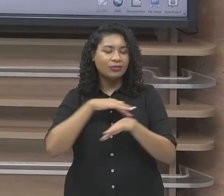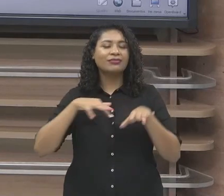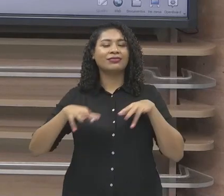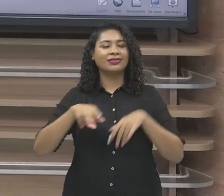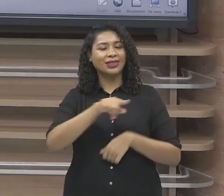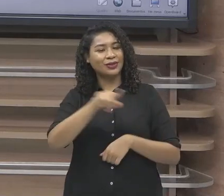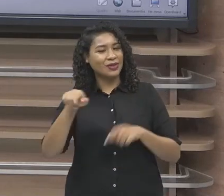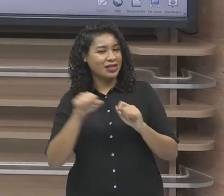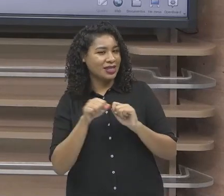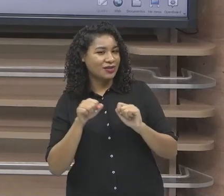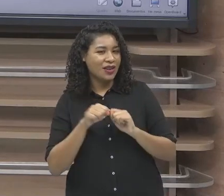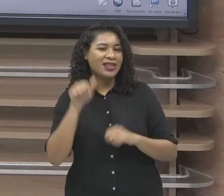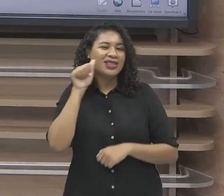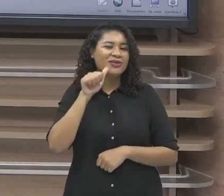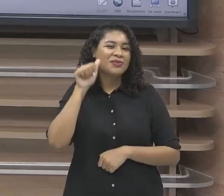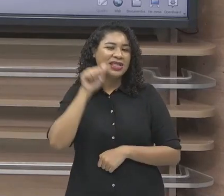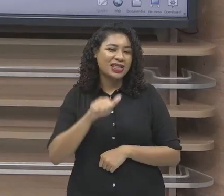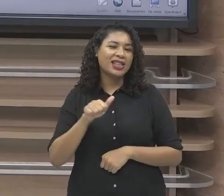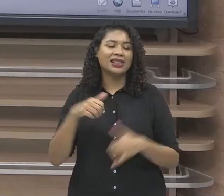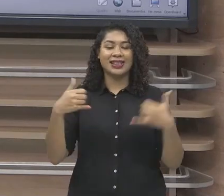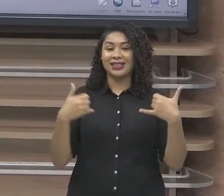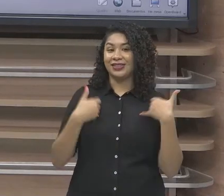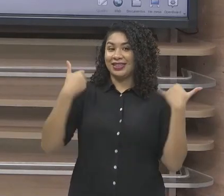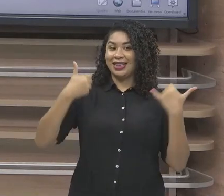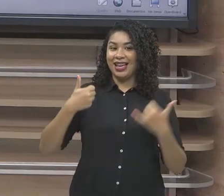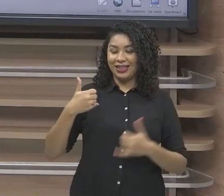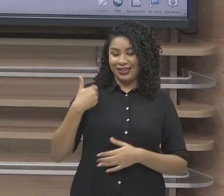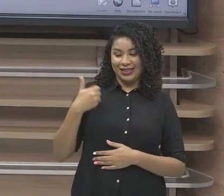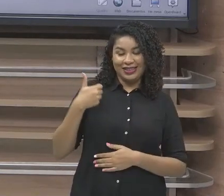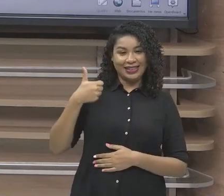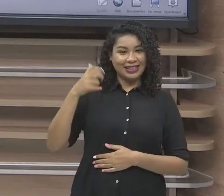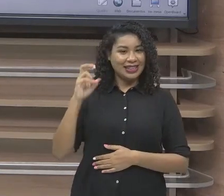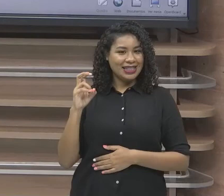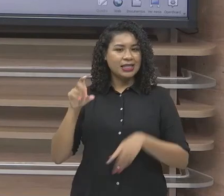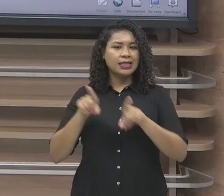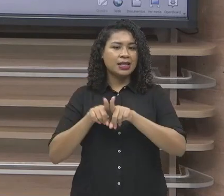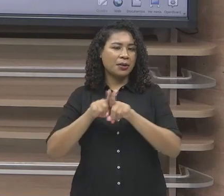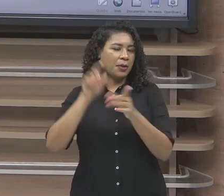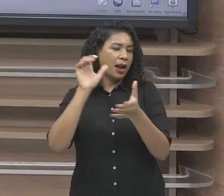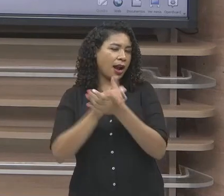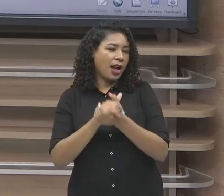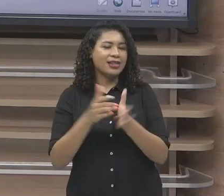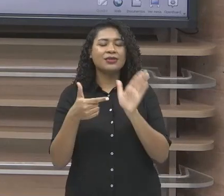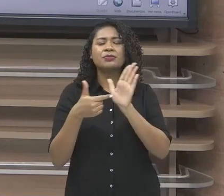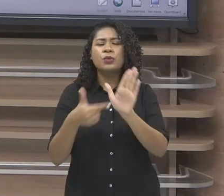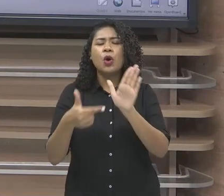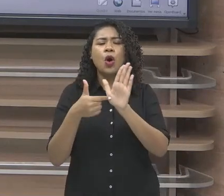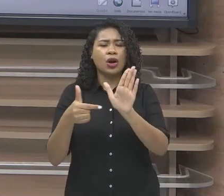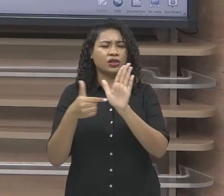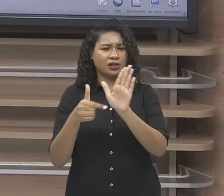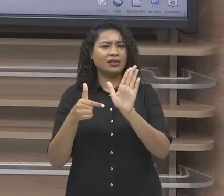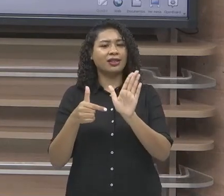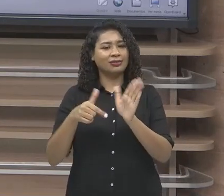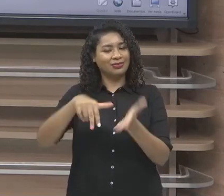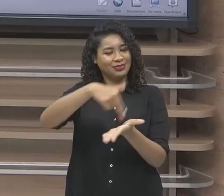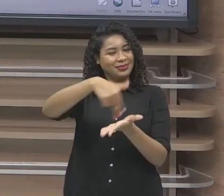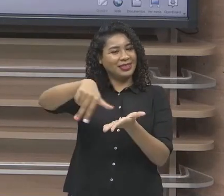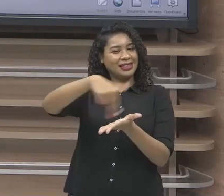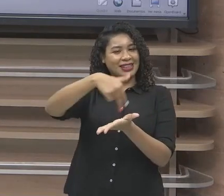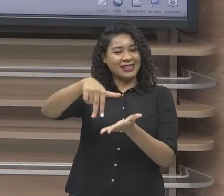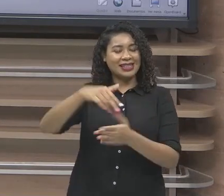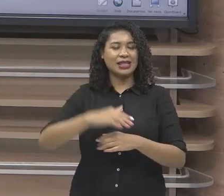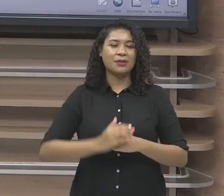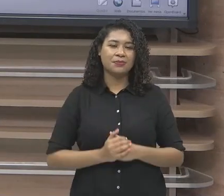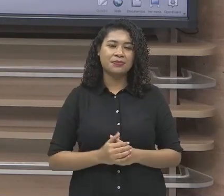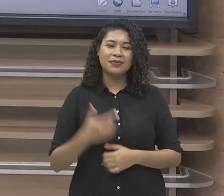tanto as meninas que estão fazendo 15 anos, quem está casando, apresenta ali uma dança para os convidados. E eu tenho